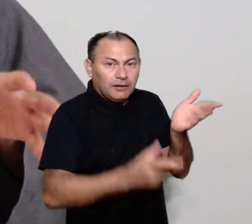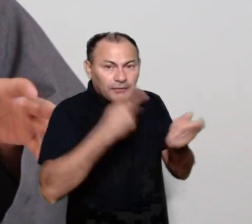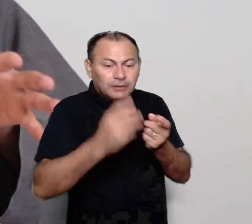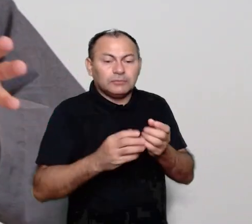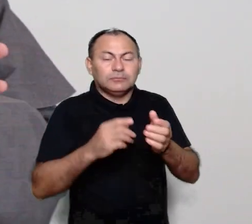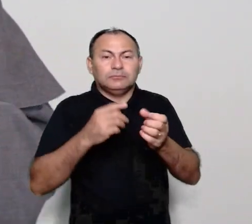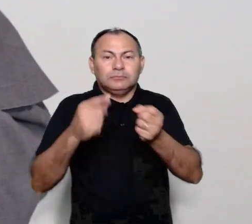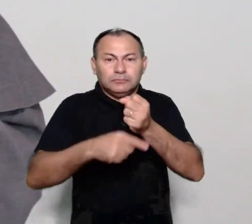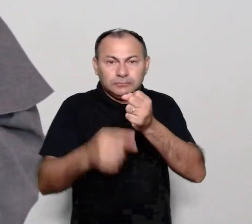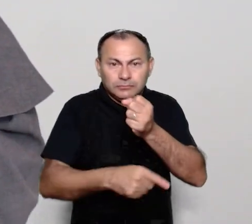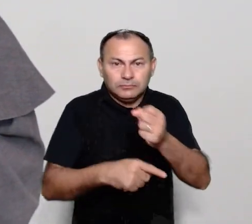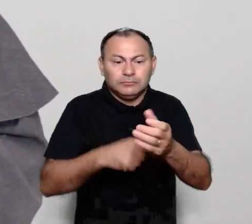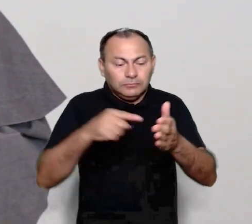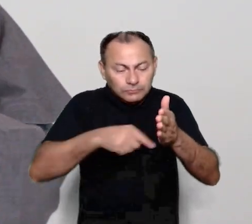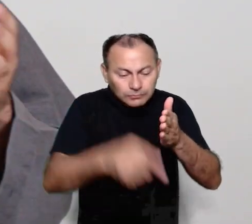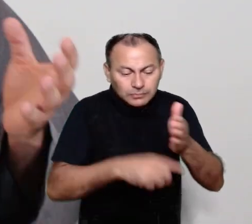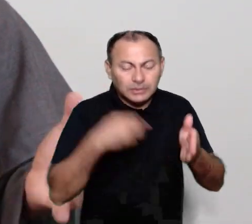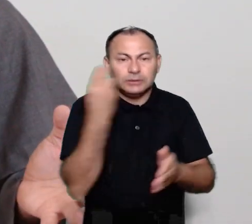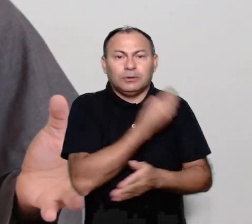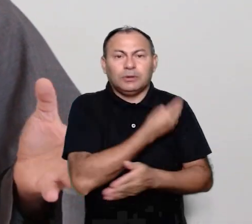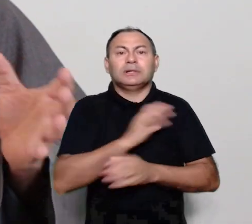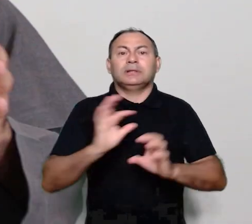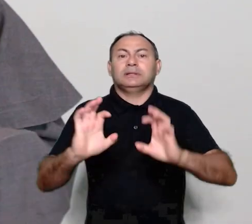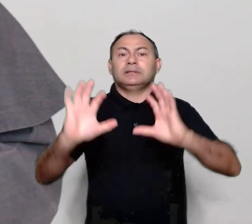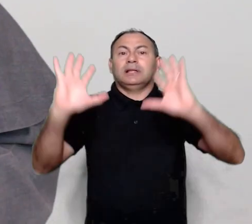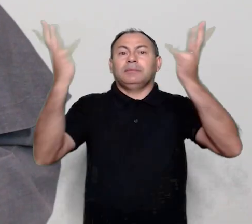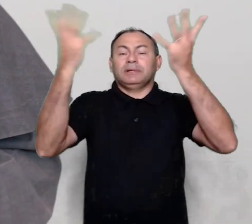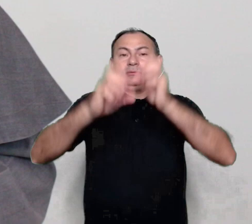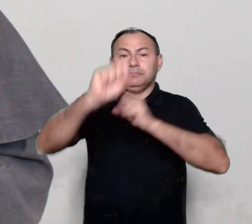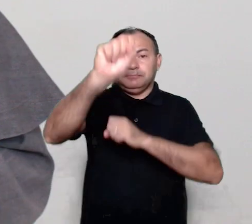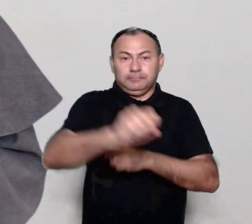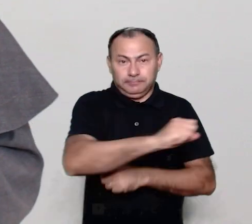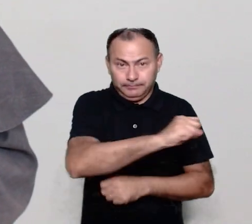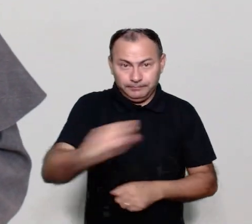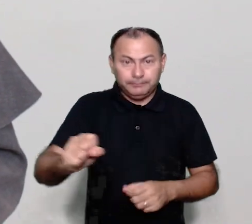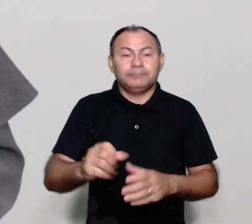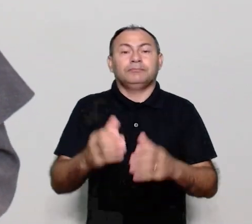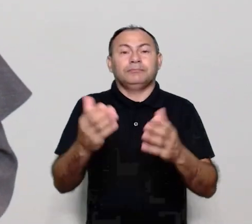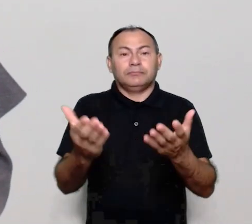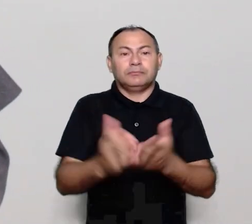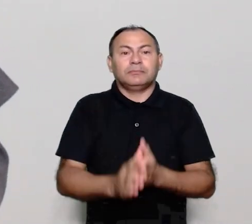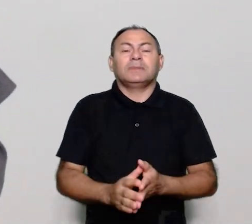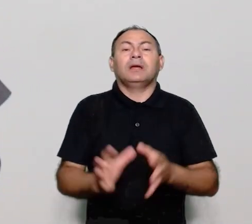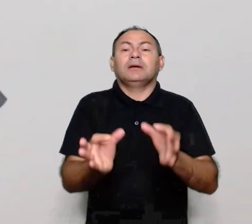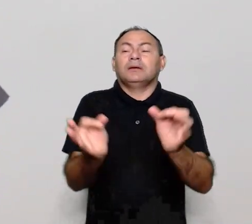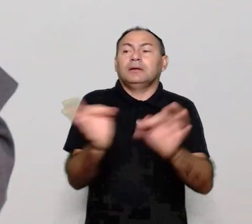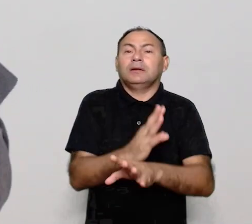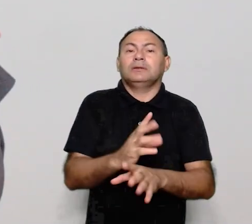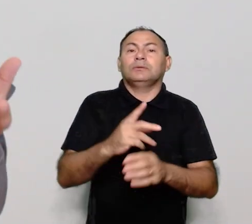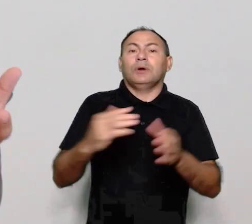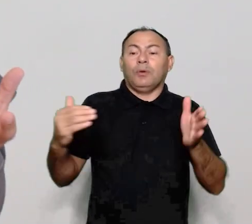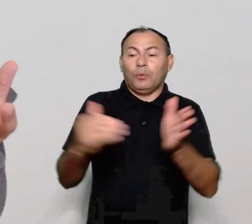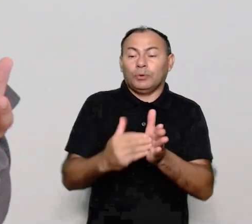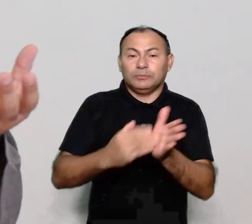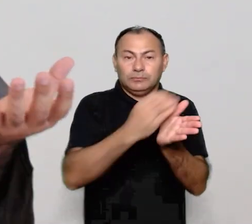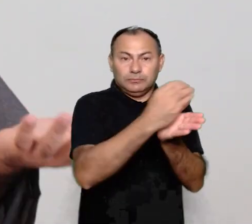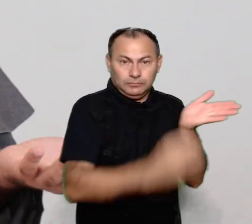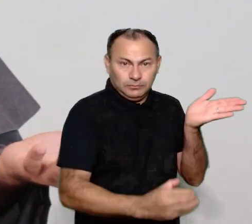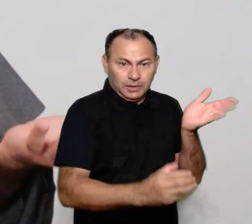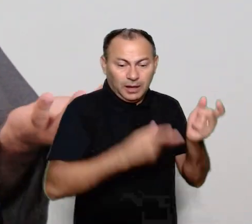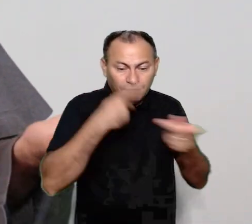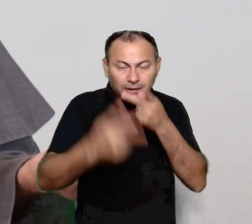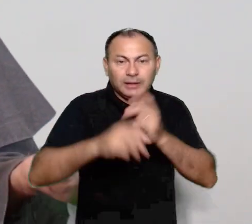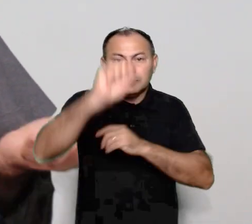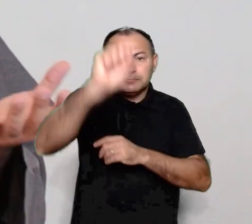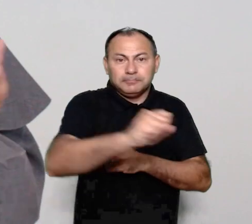o fundamento da nossa celebração, das nossas celebrações e dos sacramentos, para concluir, lá no seu último capítulo, quando